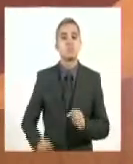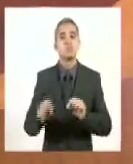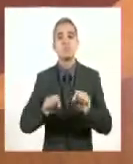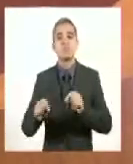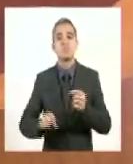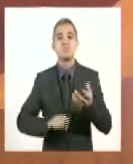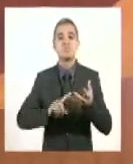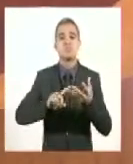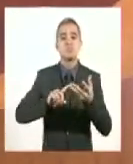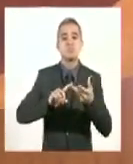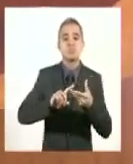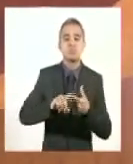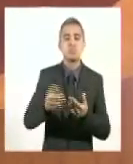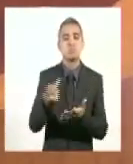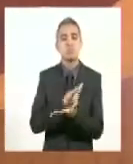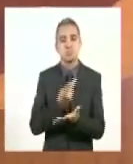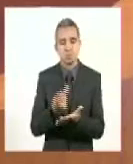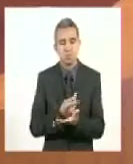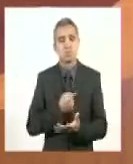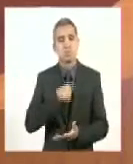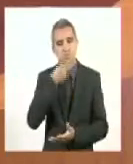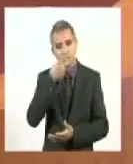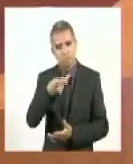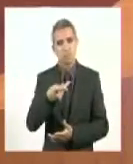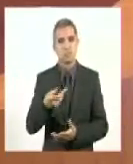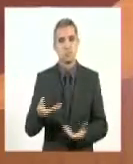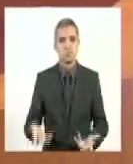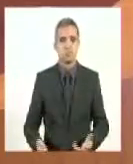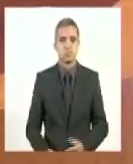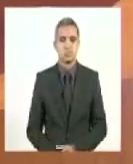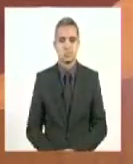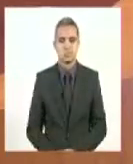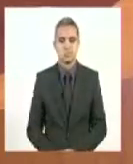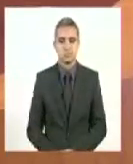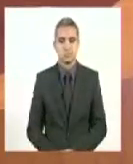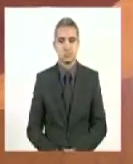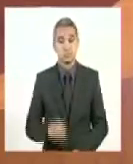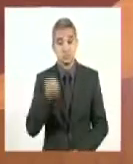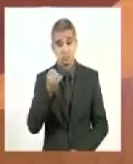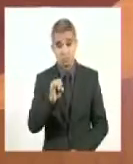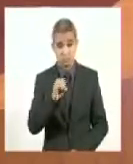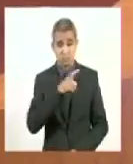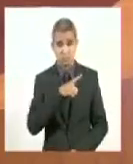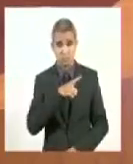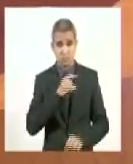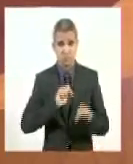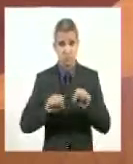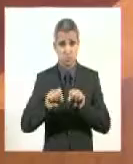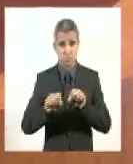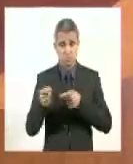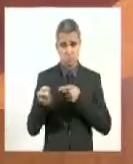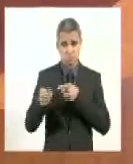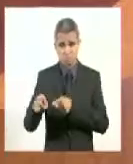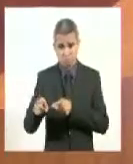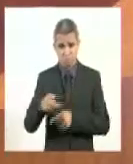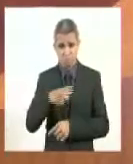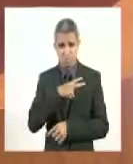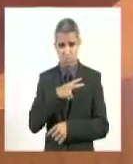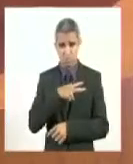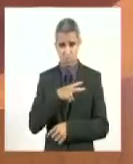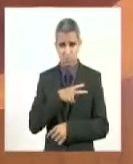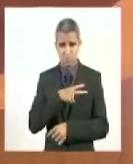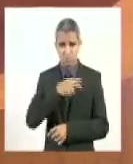governo está fazendo de errado. E se tem os ataques pessoais, deputado Edivaldo, não é de